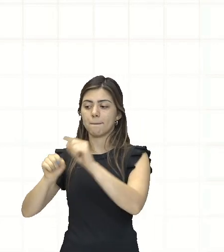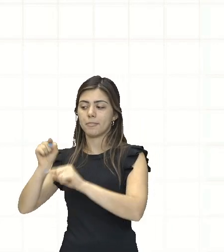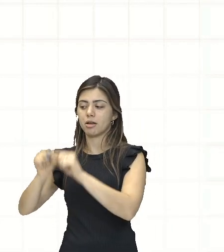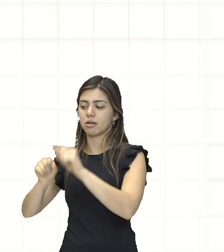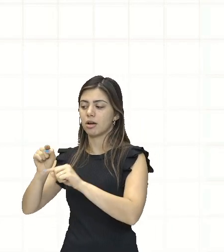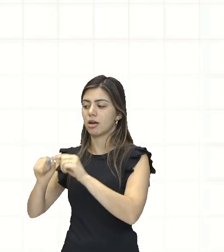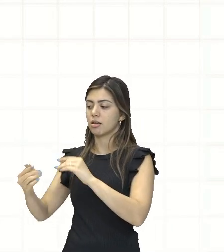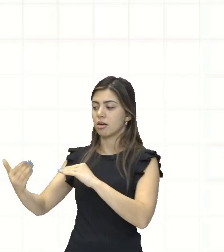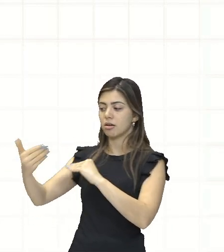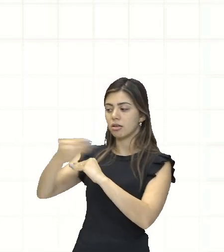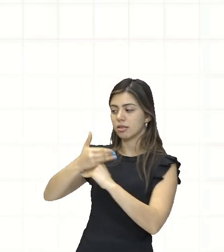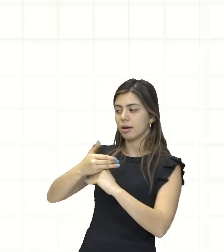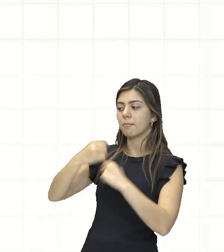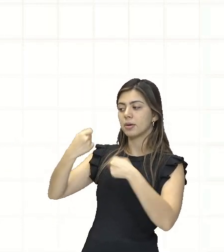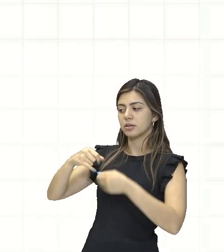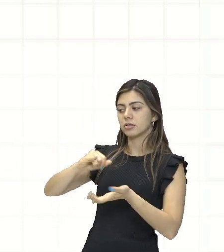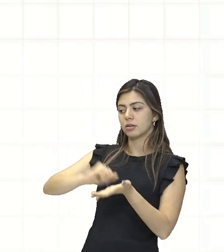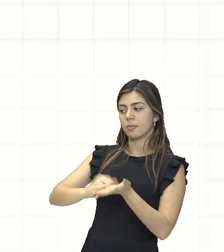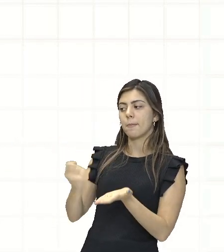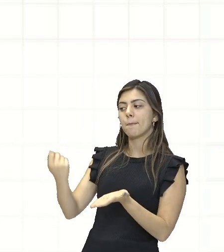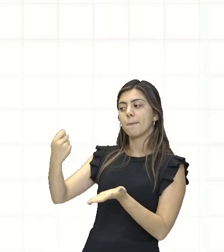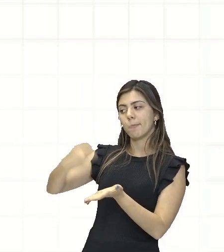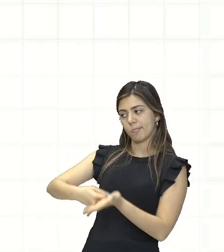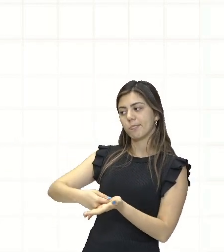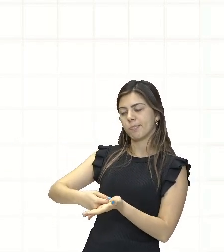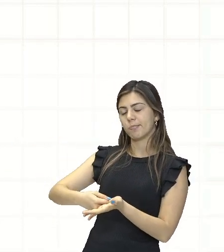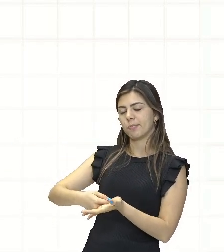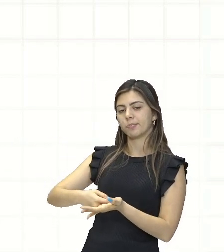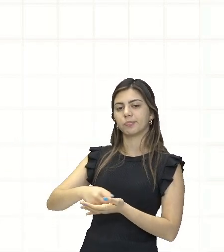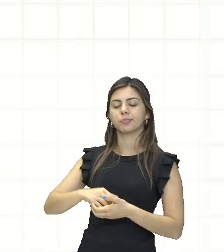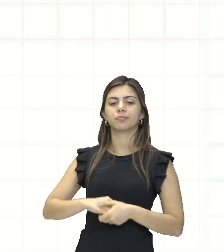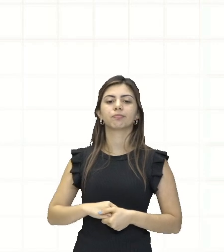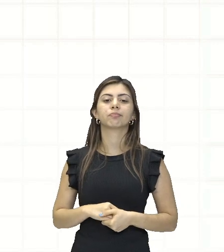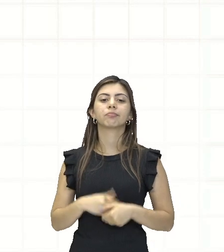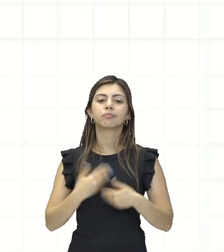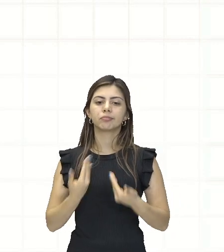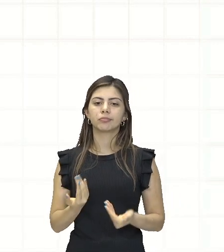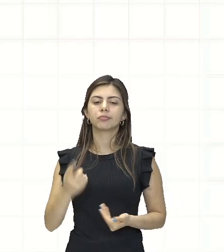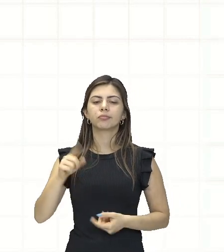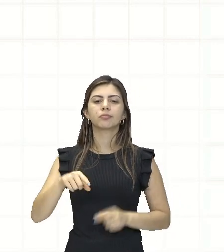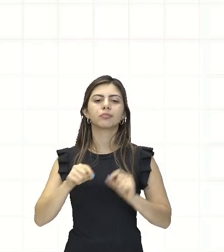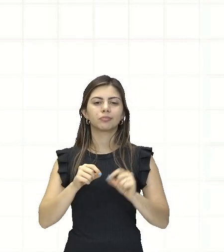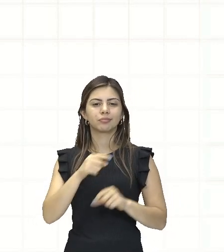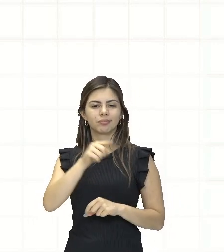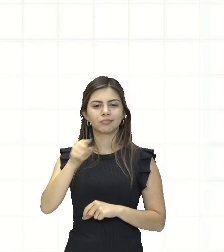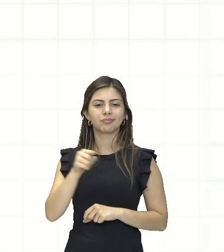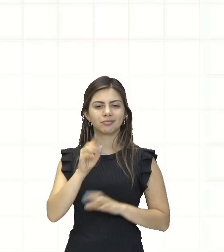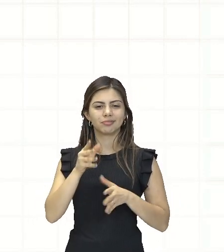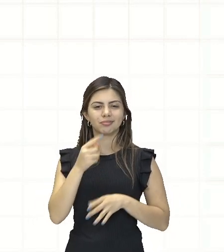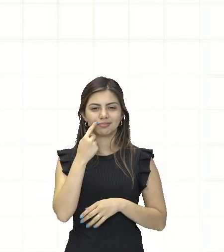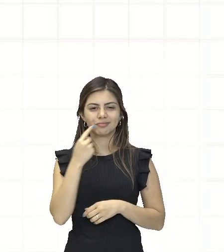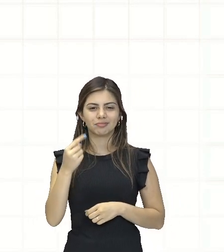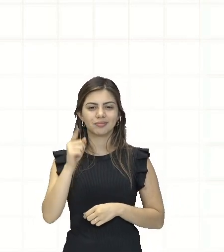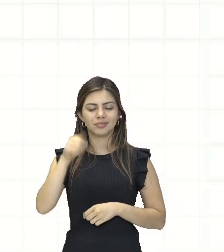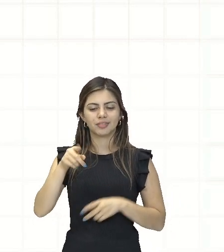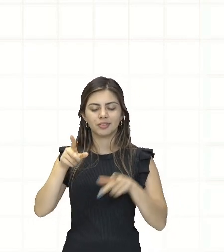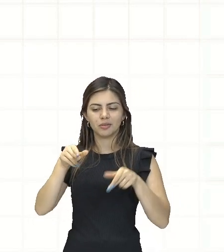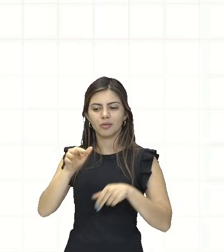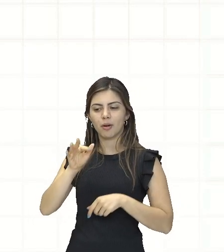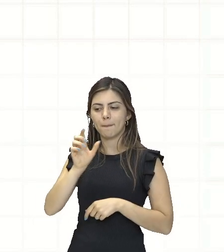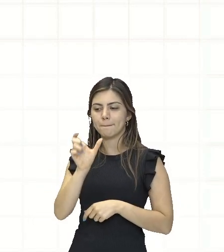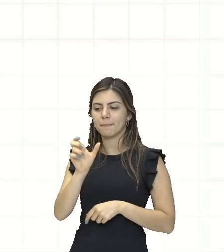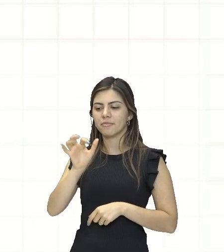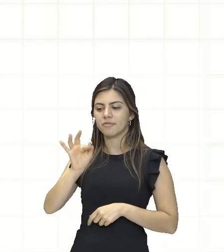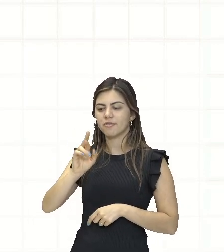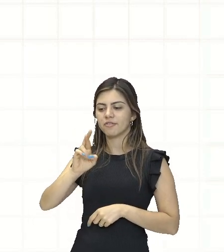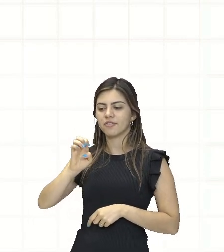entrar se pagar as taxas alfandegárias que ele fala, que é justamente como vocês, eu acho que já ouviram falar de frete, né? Frete é